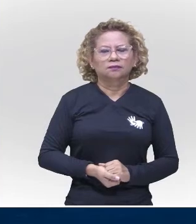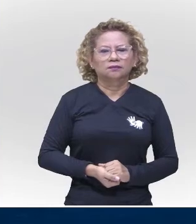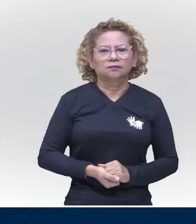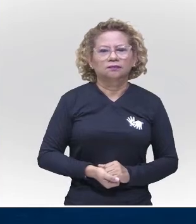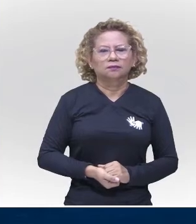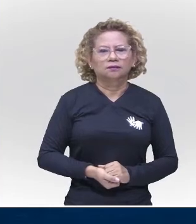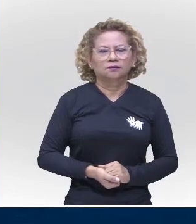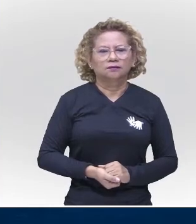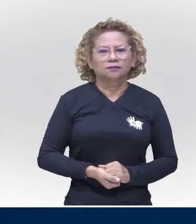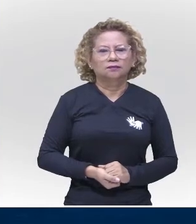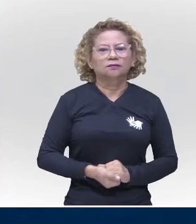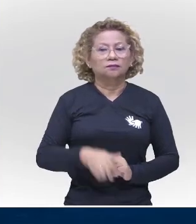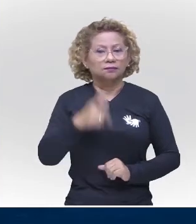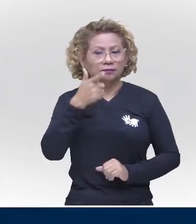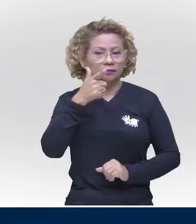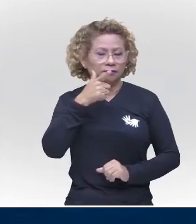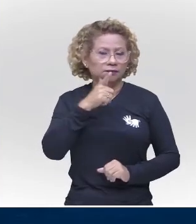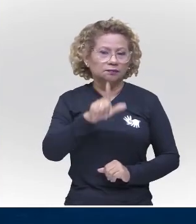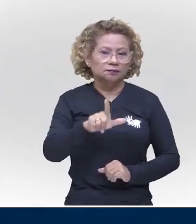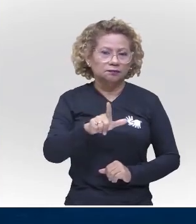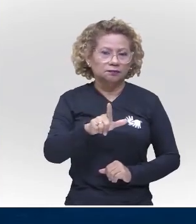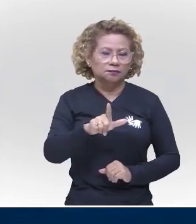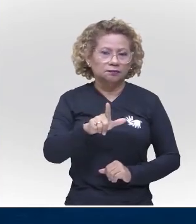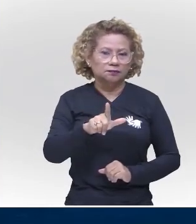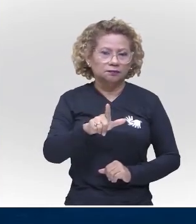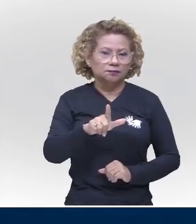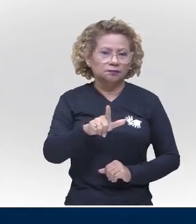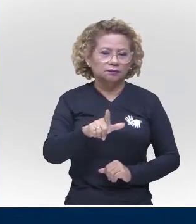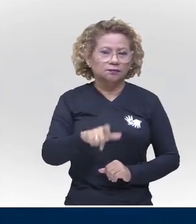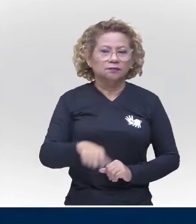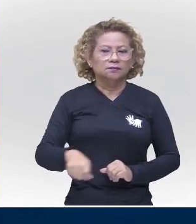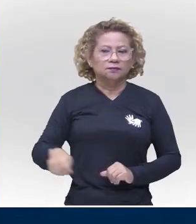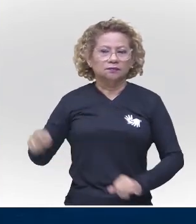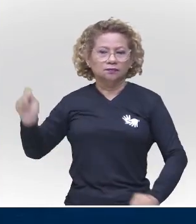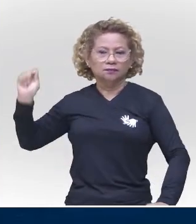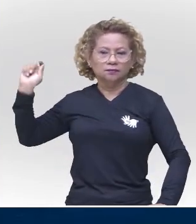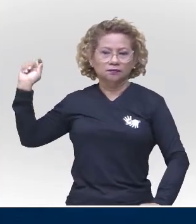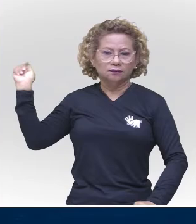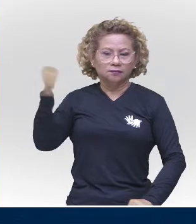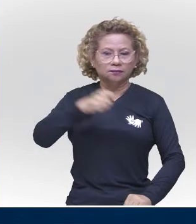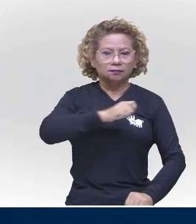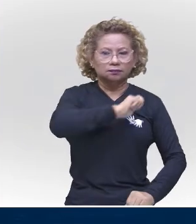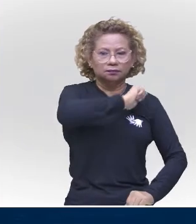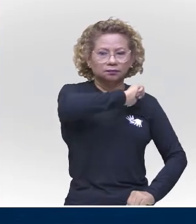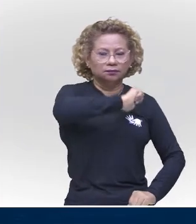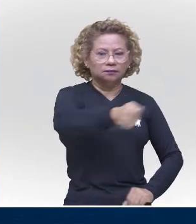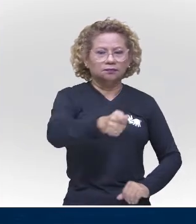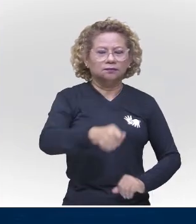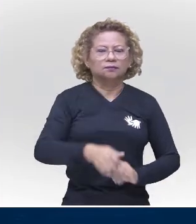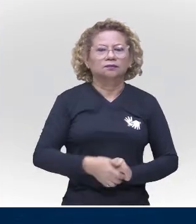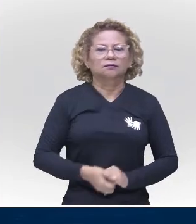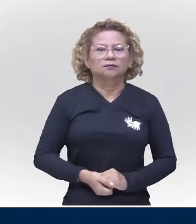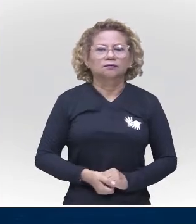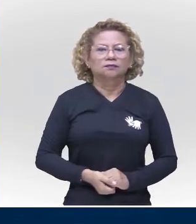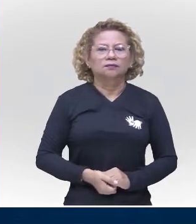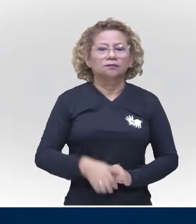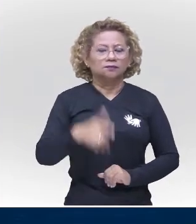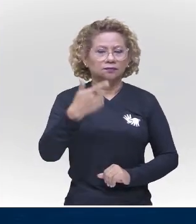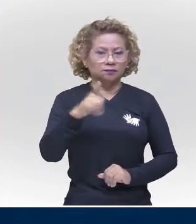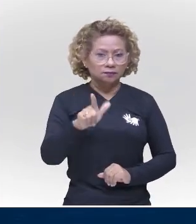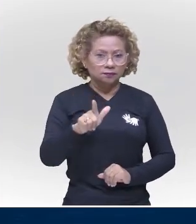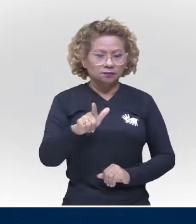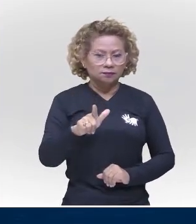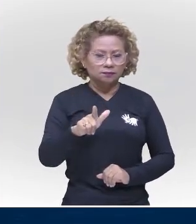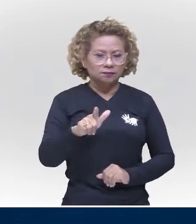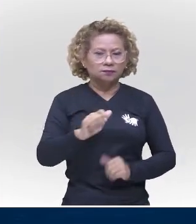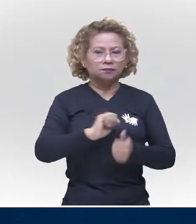quê? Acertar ali o volante na quadra adversária. Um outro esporte que eu estou trazendo